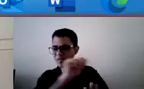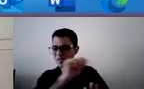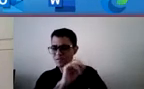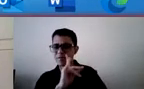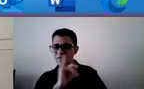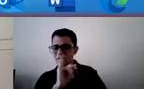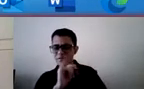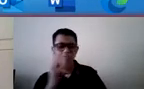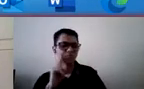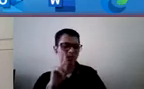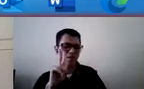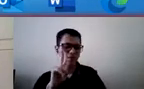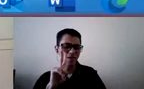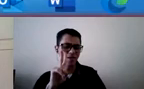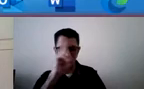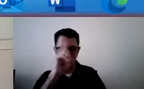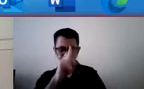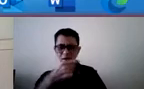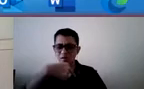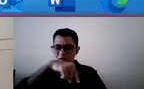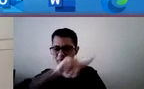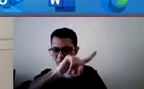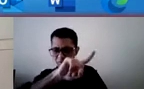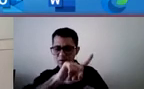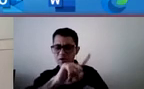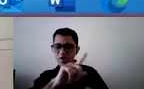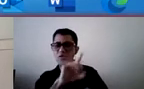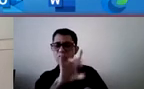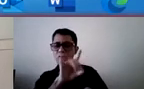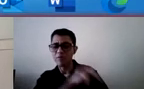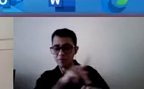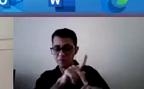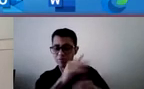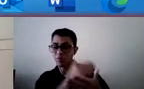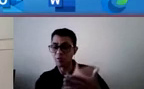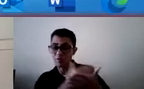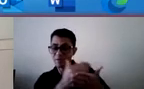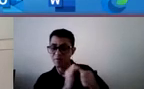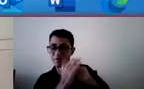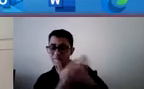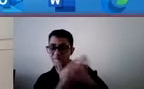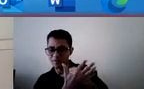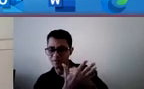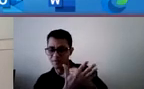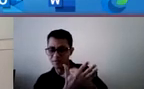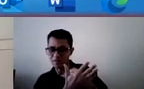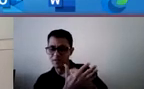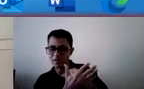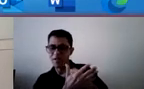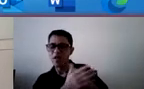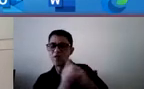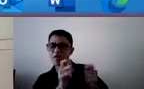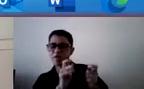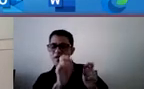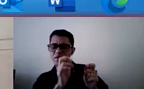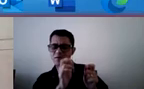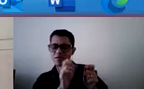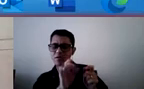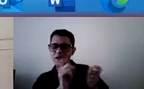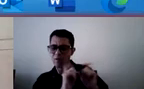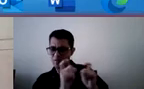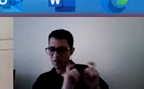sei quem que lembra aqui de Mauá. Que nós fomos, só nós, professores, no comecinho. Foi lá no começo do planejamento, né? Isso,